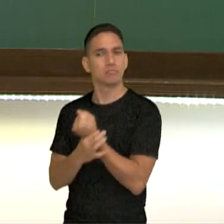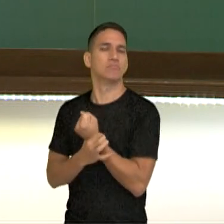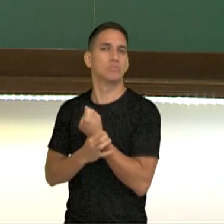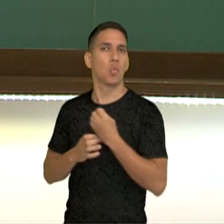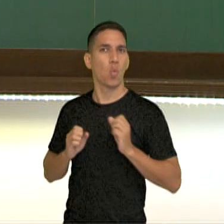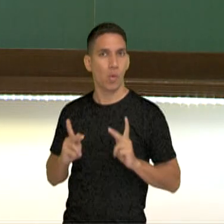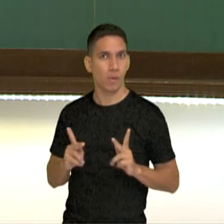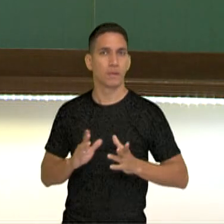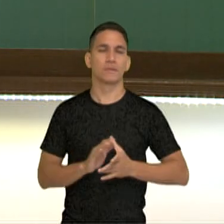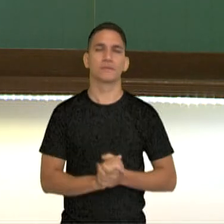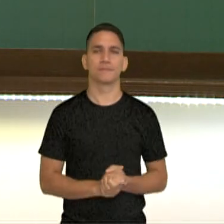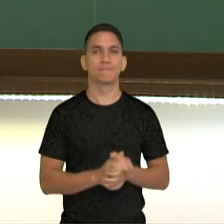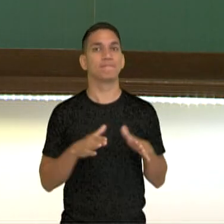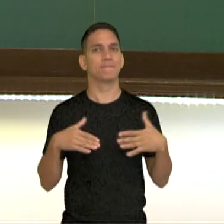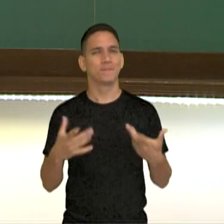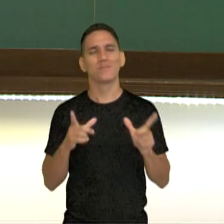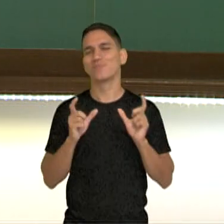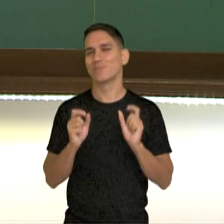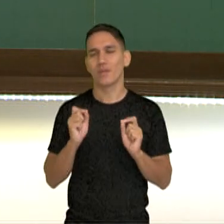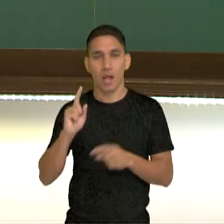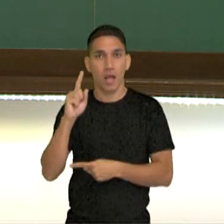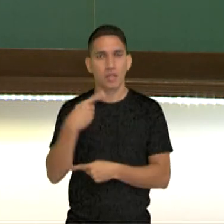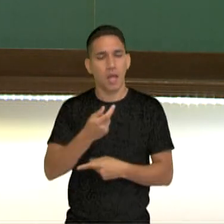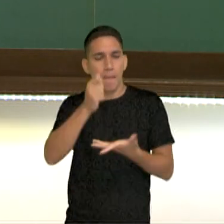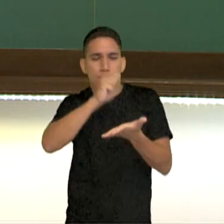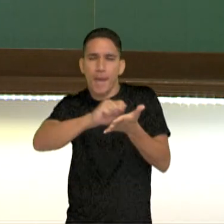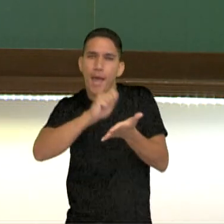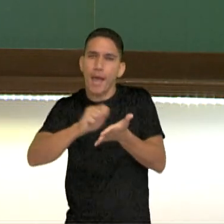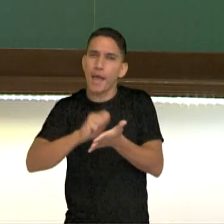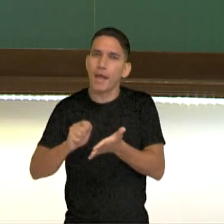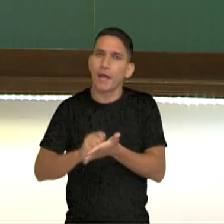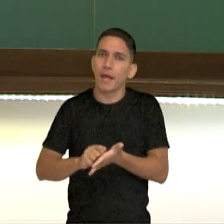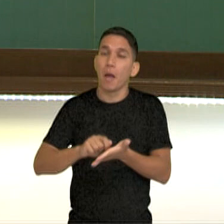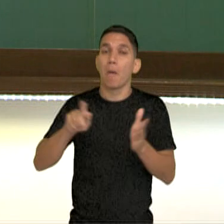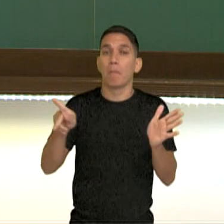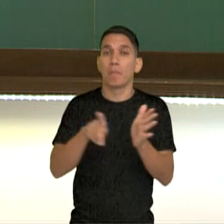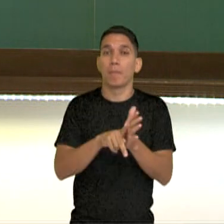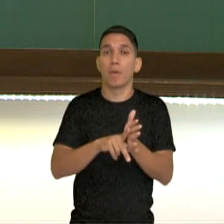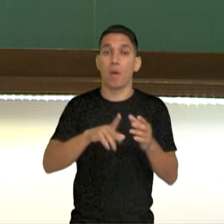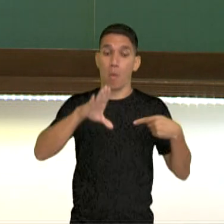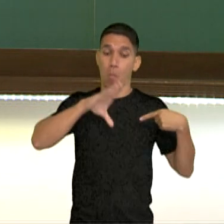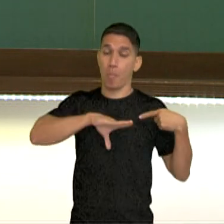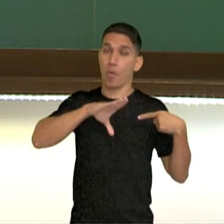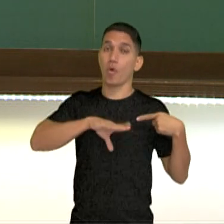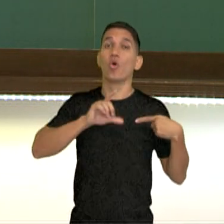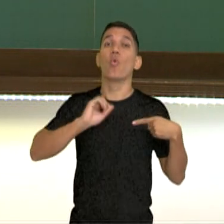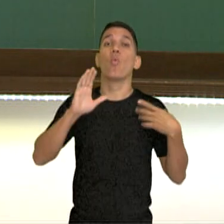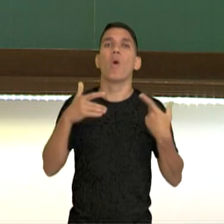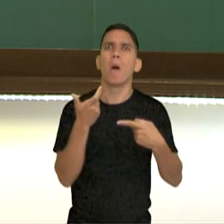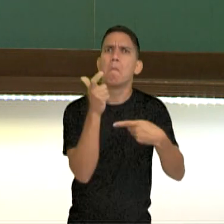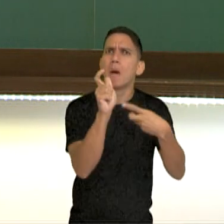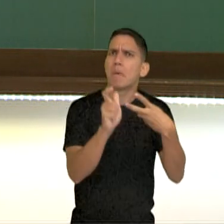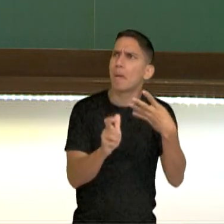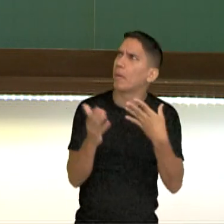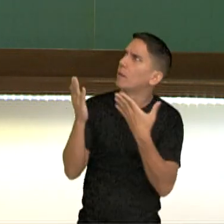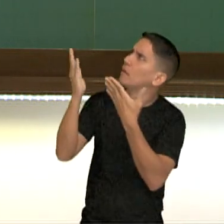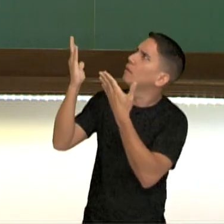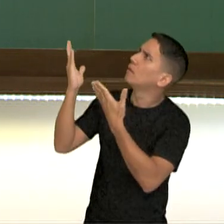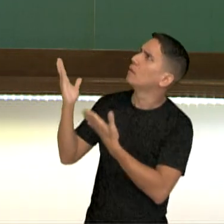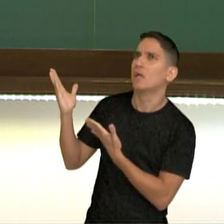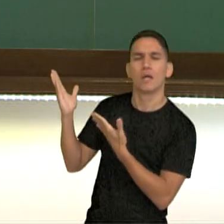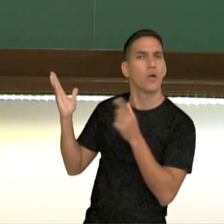certo? Então, vamos escrever aí em português quais são essas